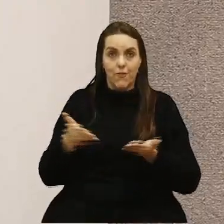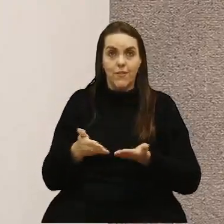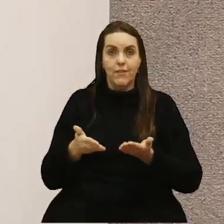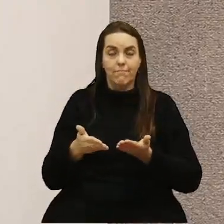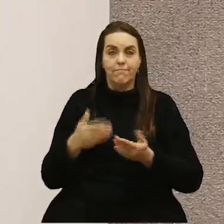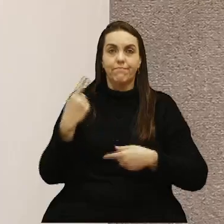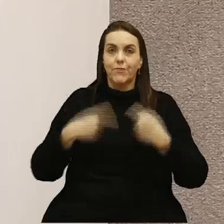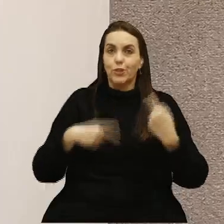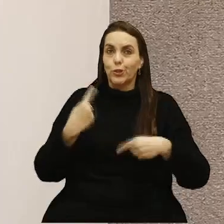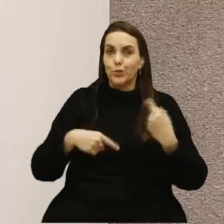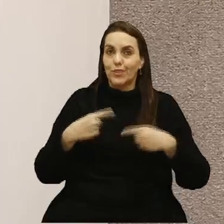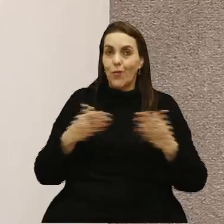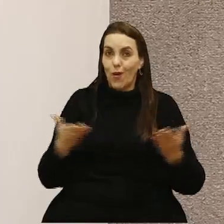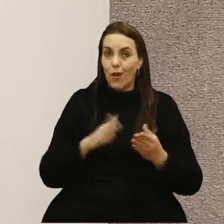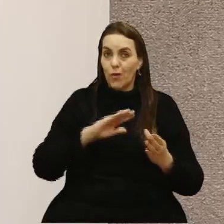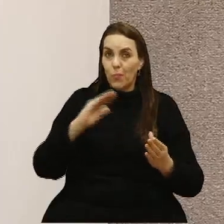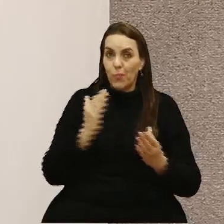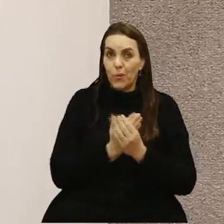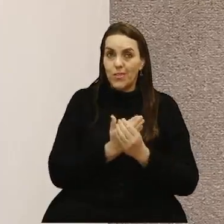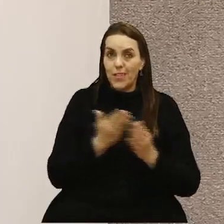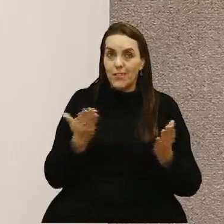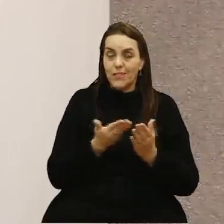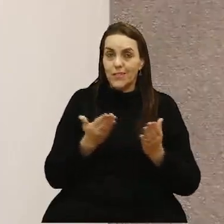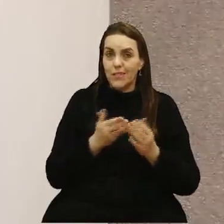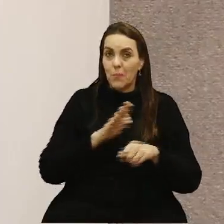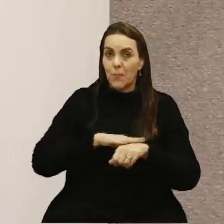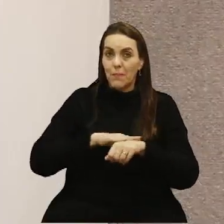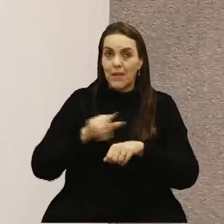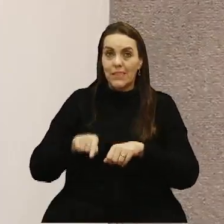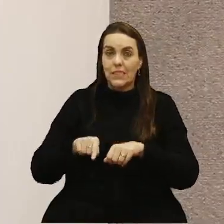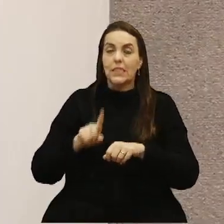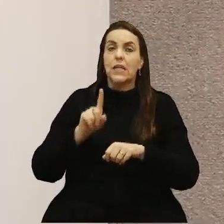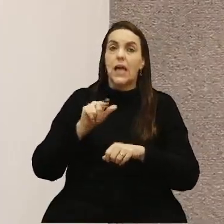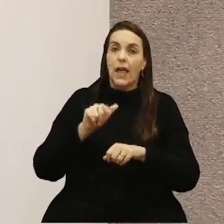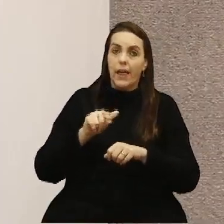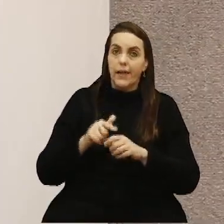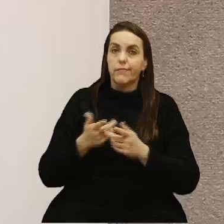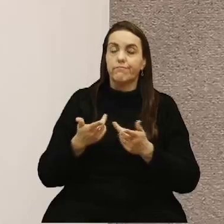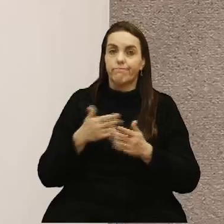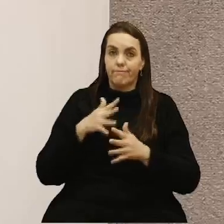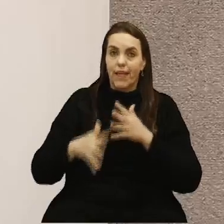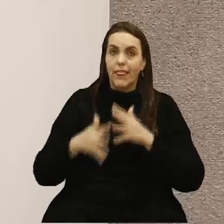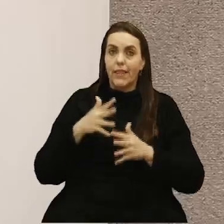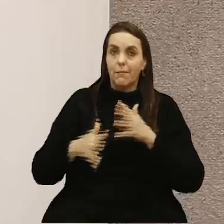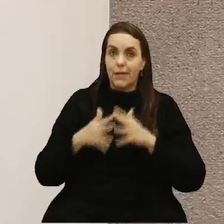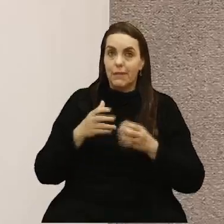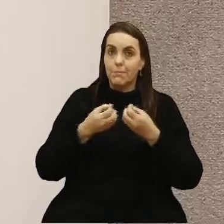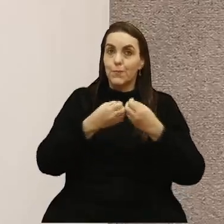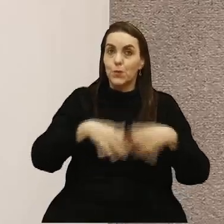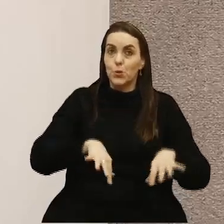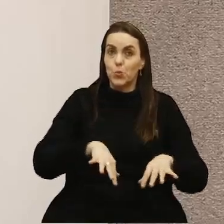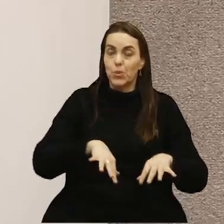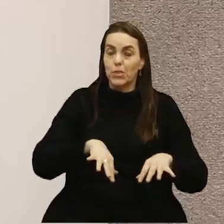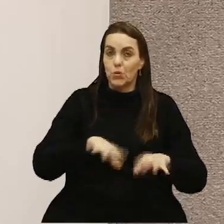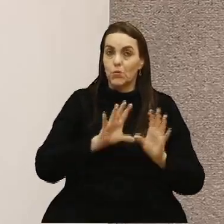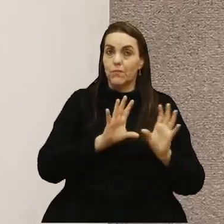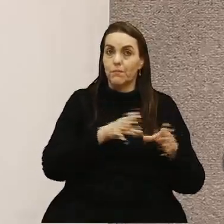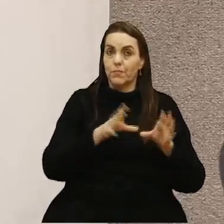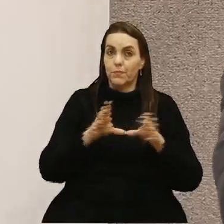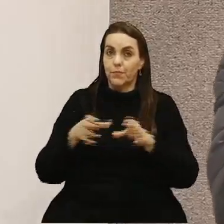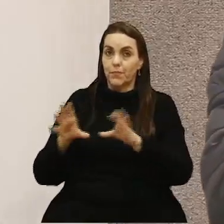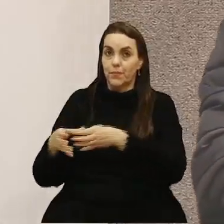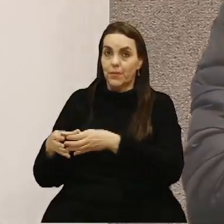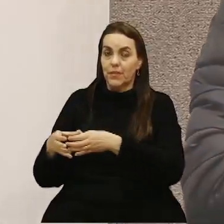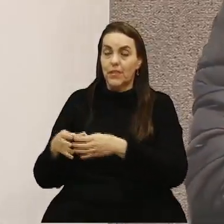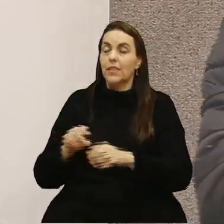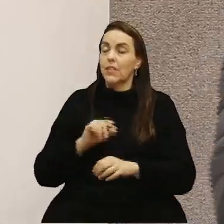uma discussão neste processo, na altura do processo em que se está, iria atrapalhar, prejudicar todas as demais categorias. E isso não significa